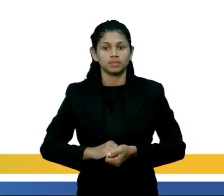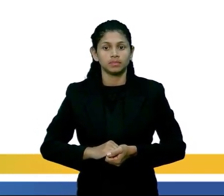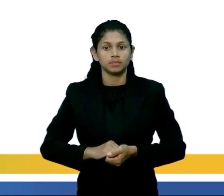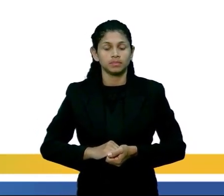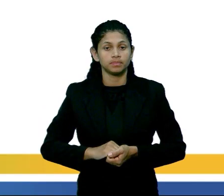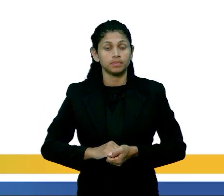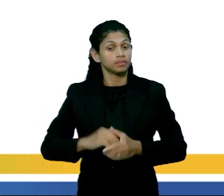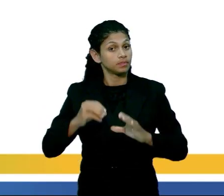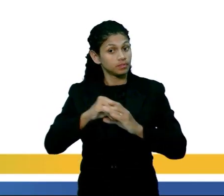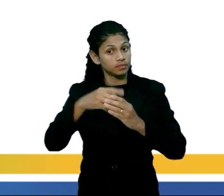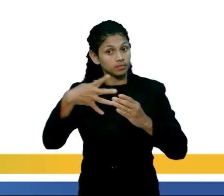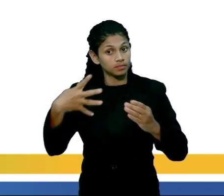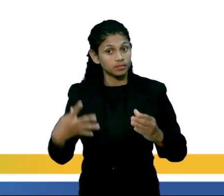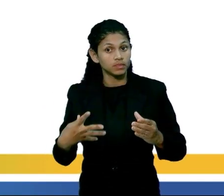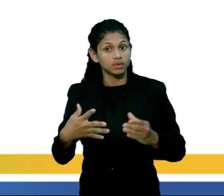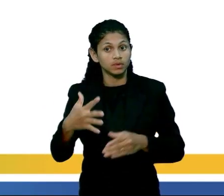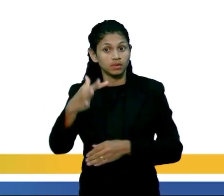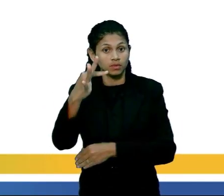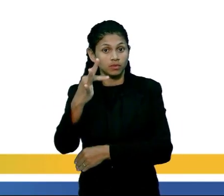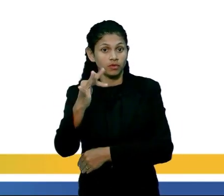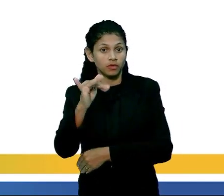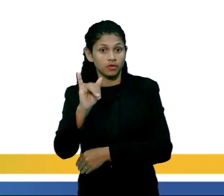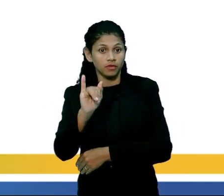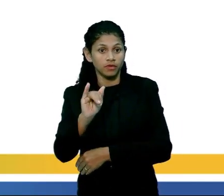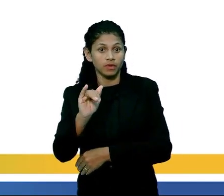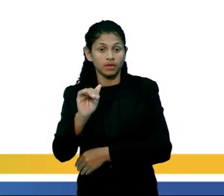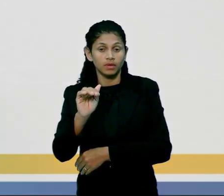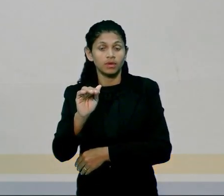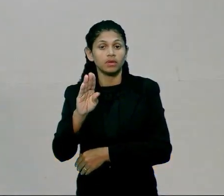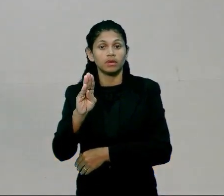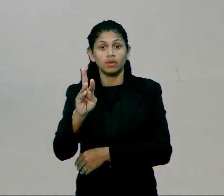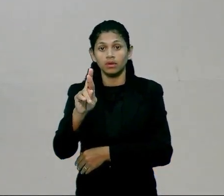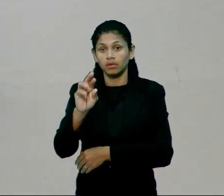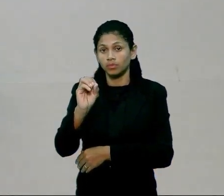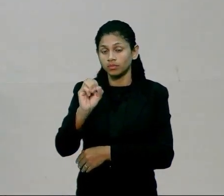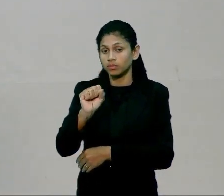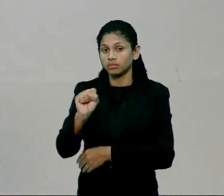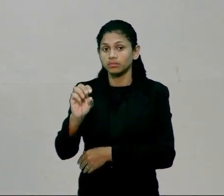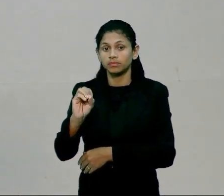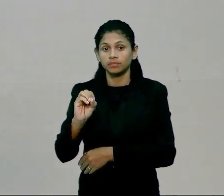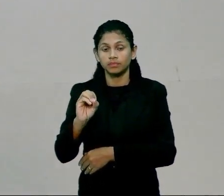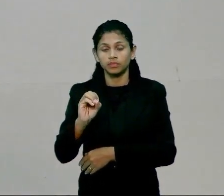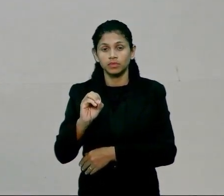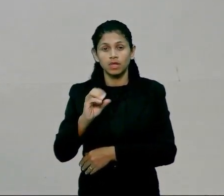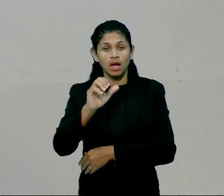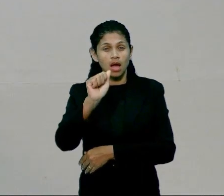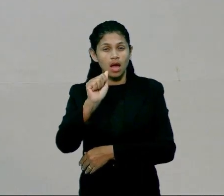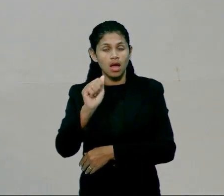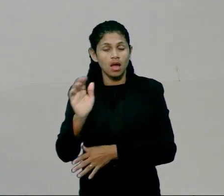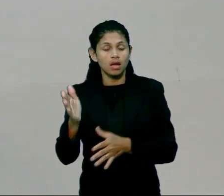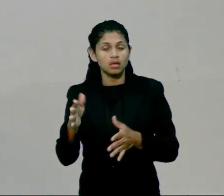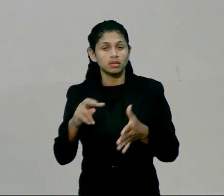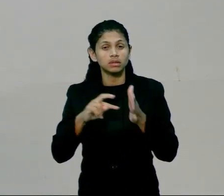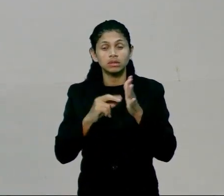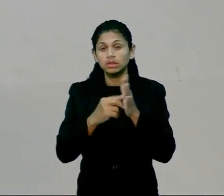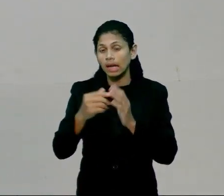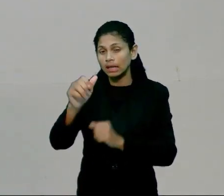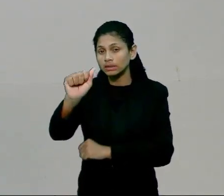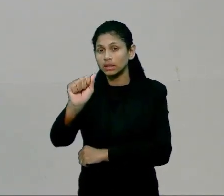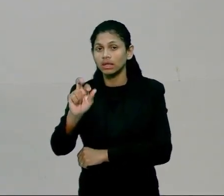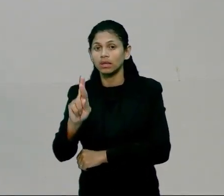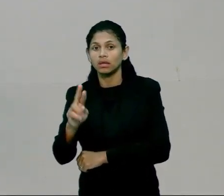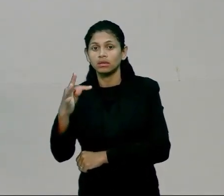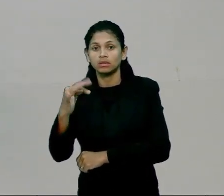Característica do fibroso são articulações imóveis, Ah, professor, não me lembro o que é articulação.